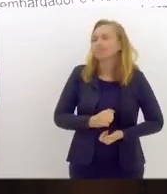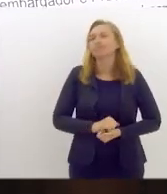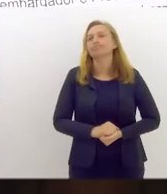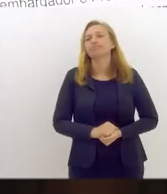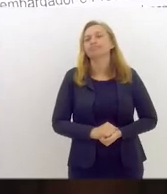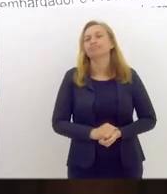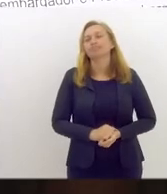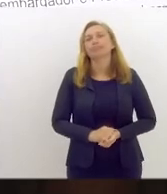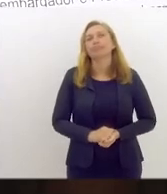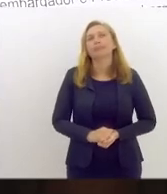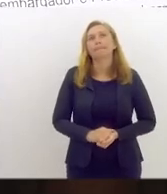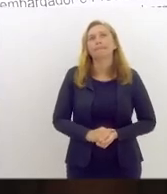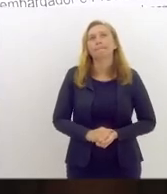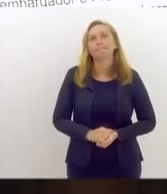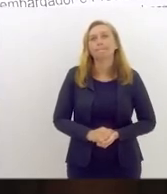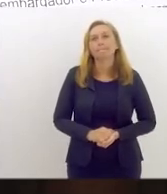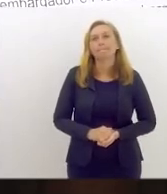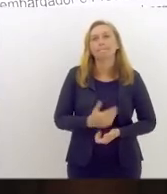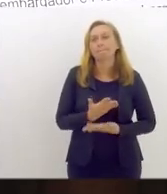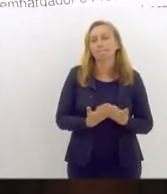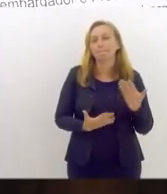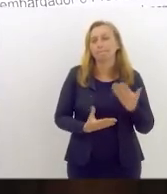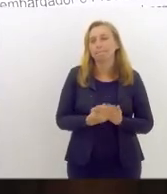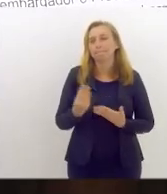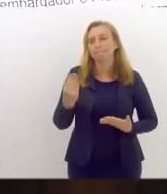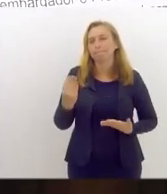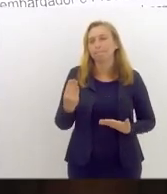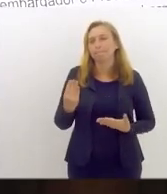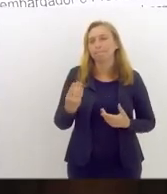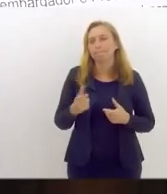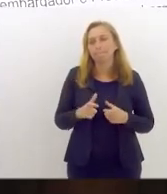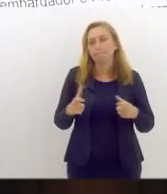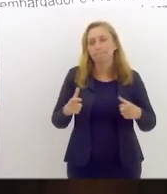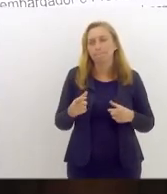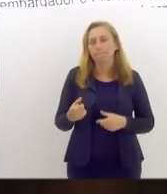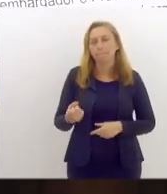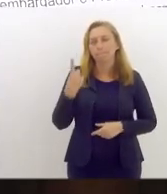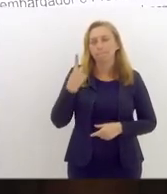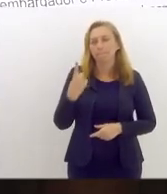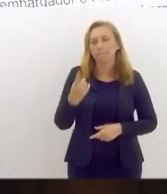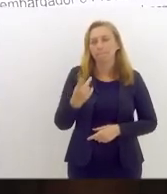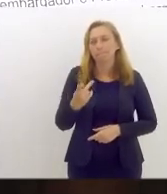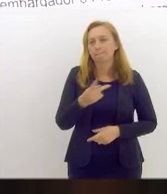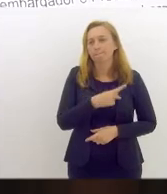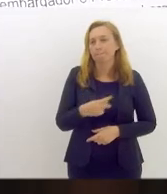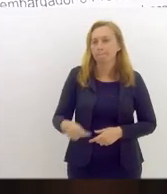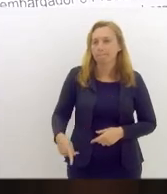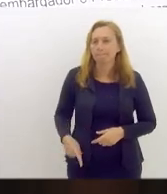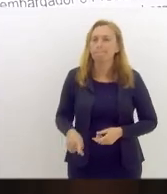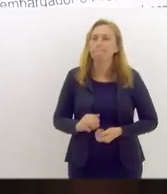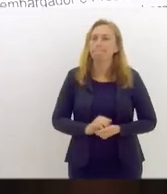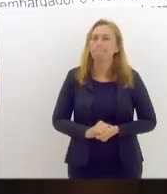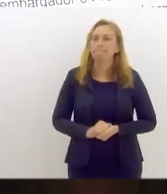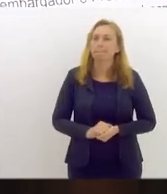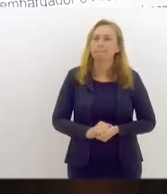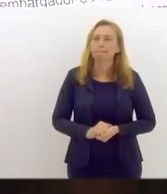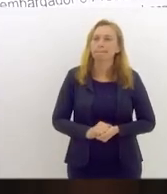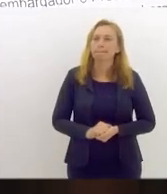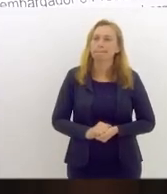Recebi na das mãos de um grande ex-presidente a quem eu